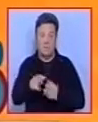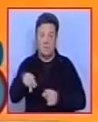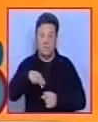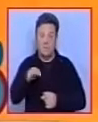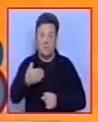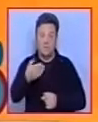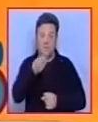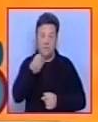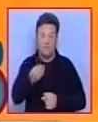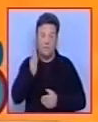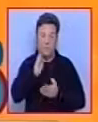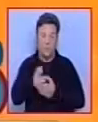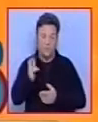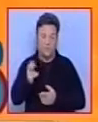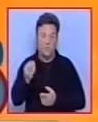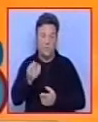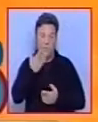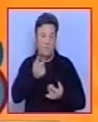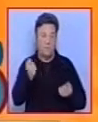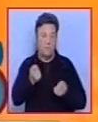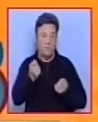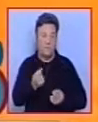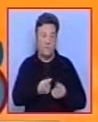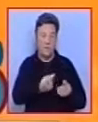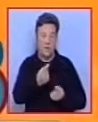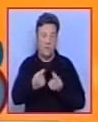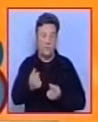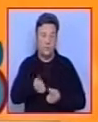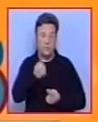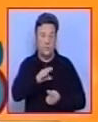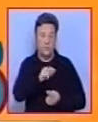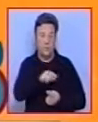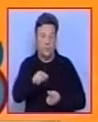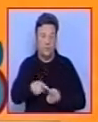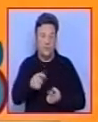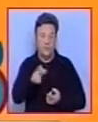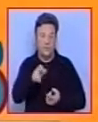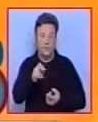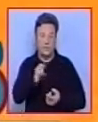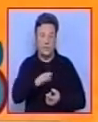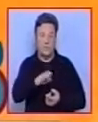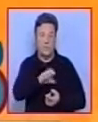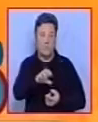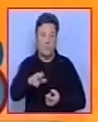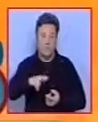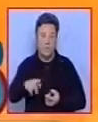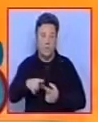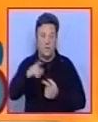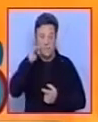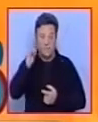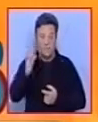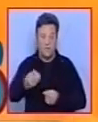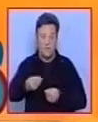7 maravilhas, que nos últimos anos tem promovido alguns dos melhores locais e regiões portuguesas. A iniciativa